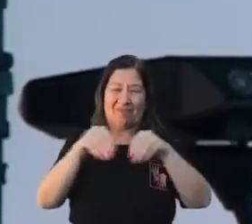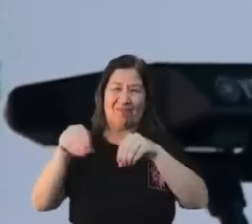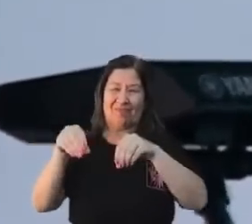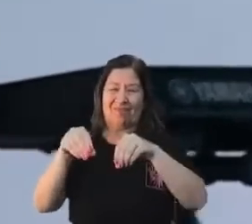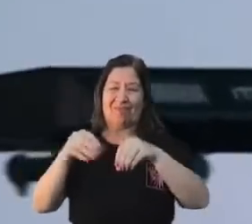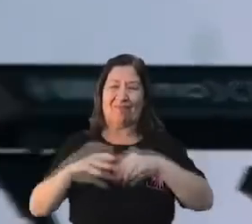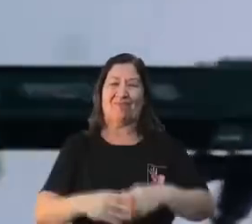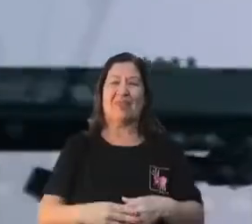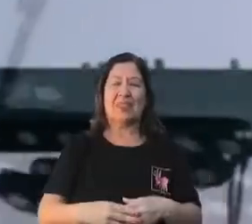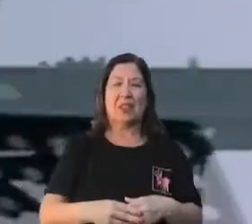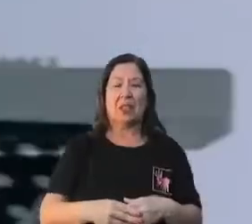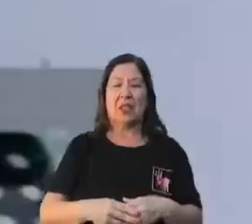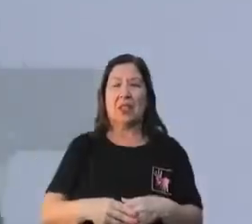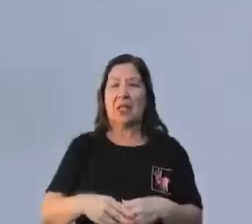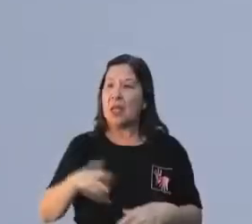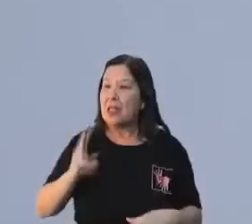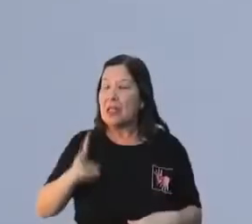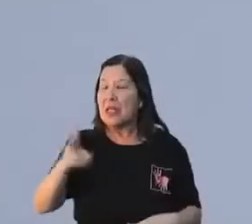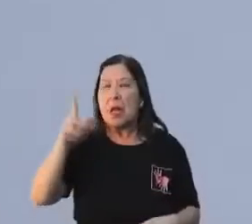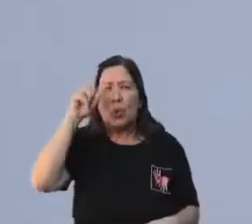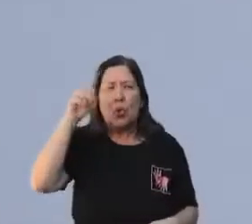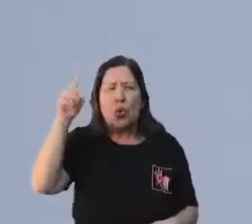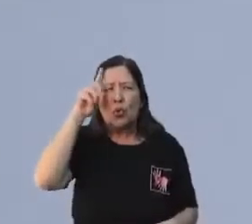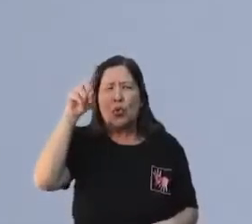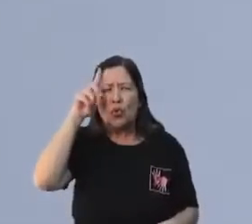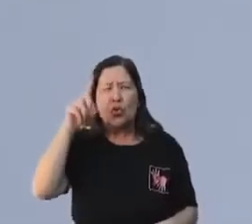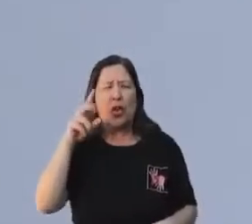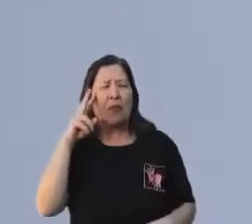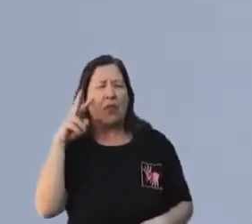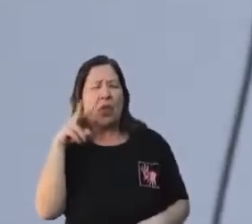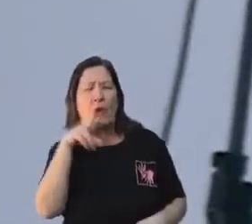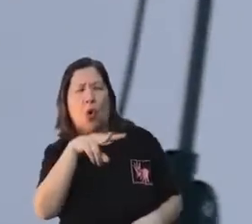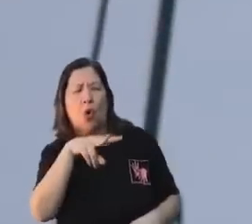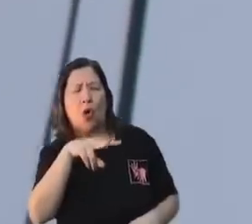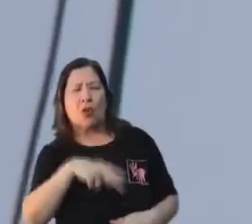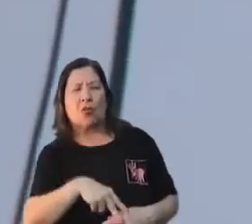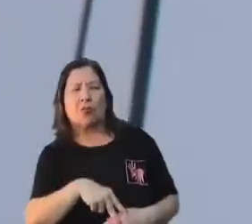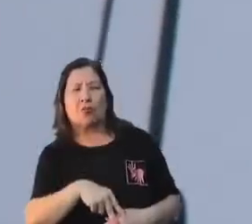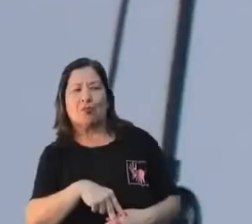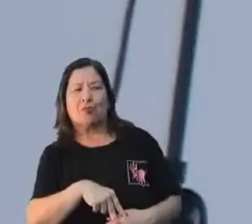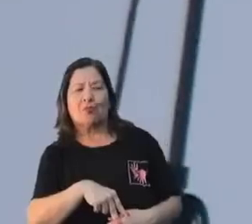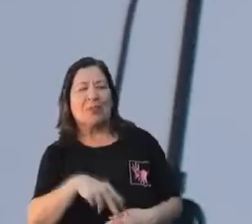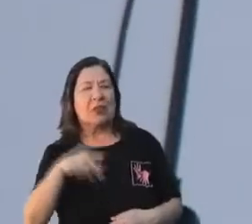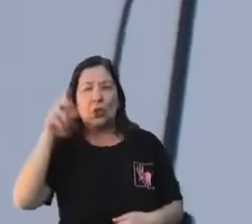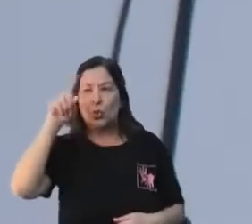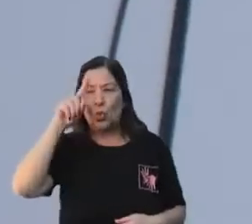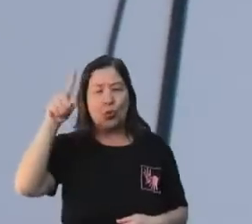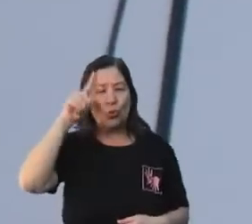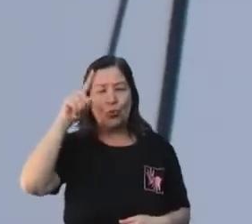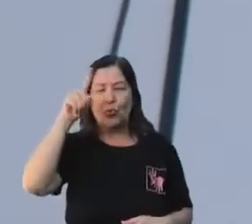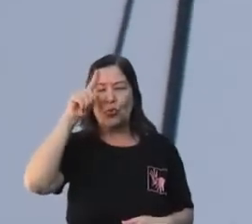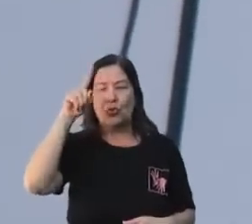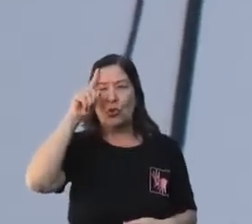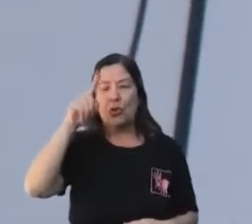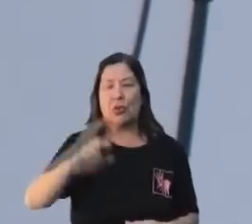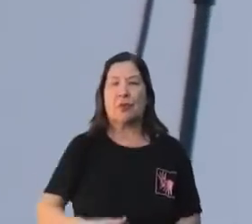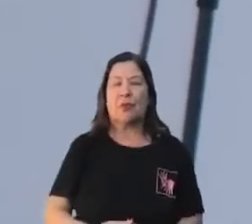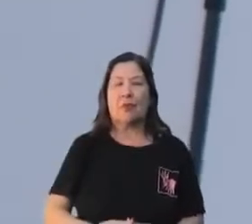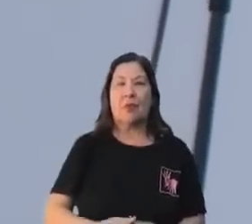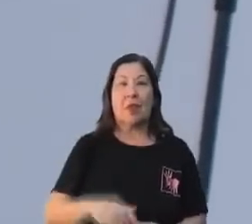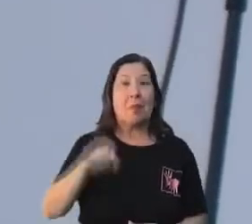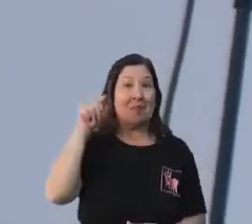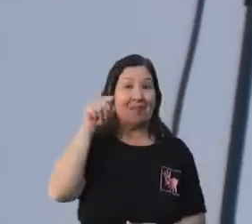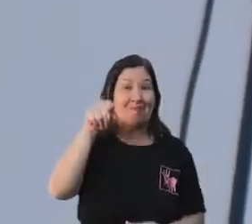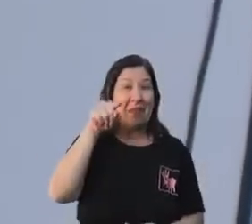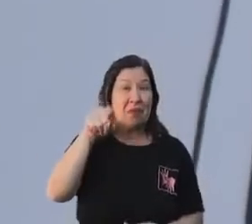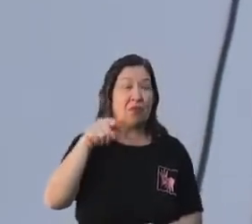lá todo dia e olhar para ele, para chegar a duas conclusões. Primeiro, de onde você veio?